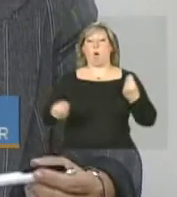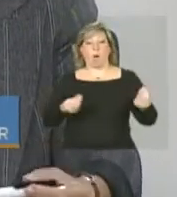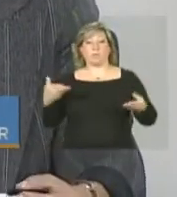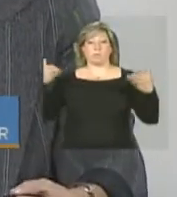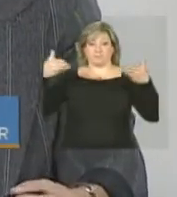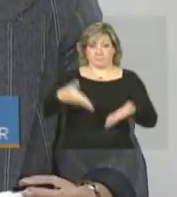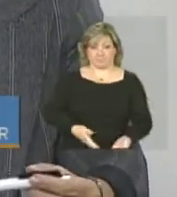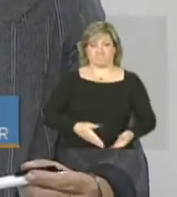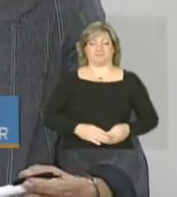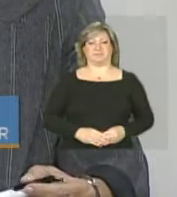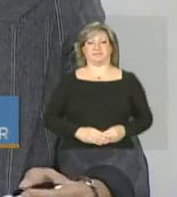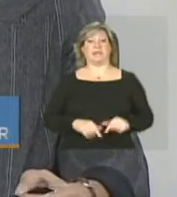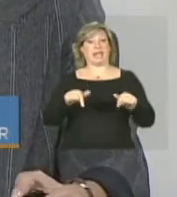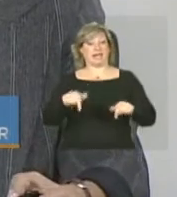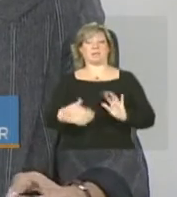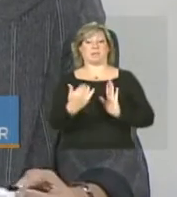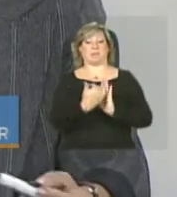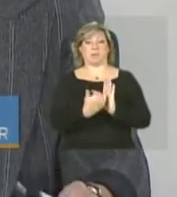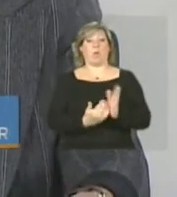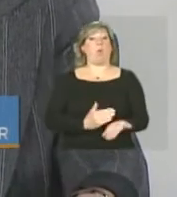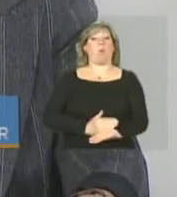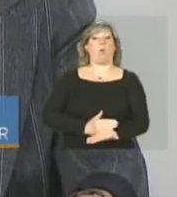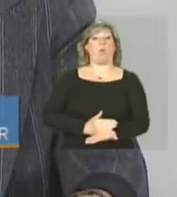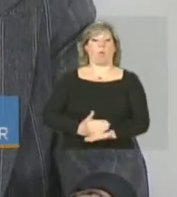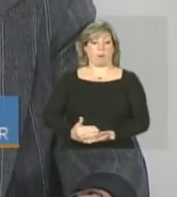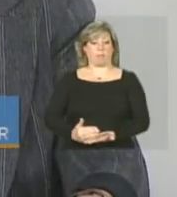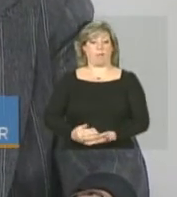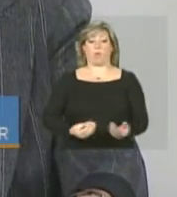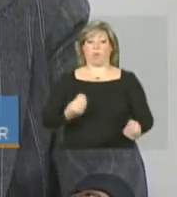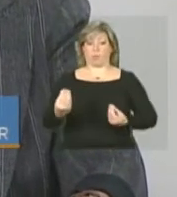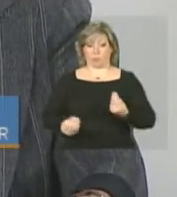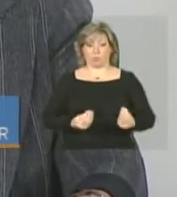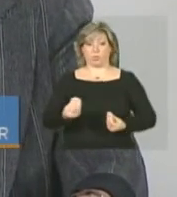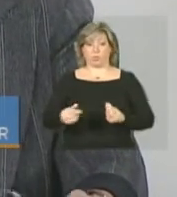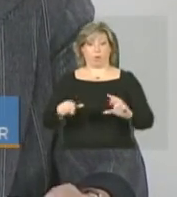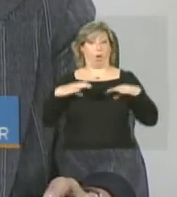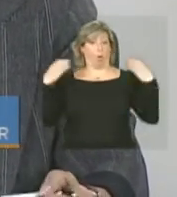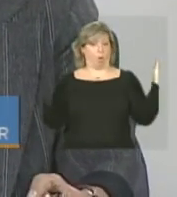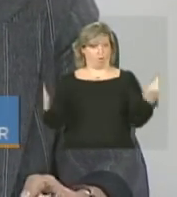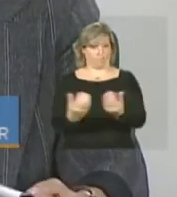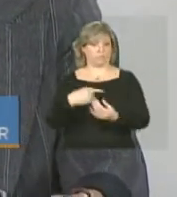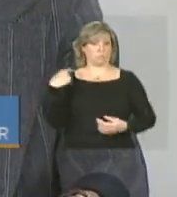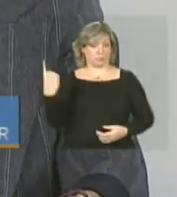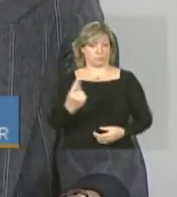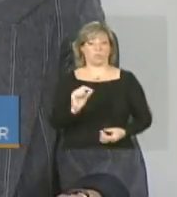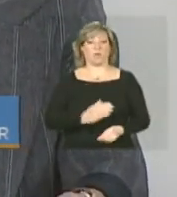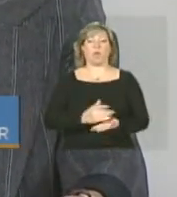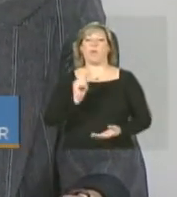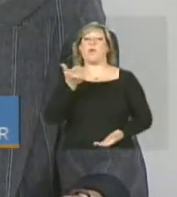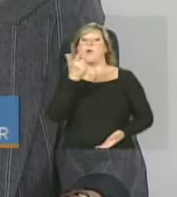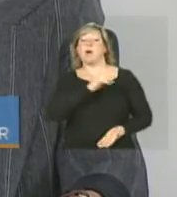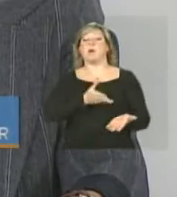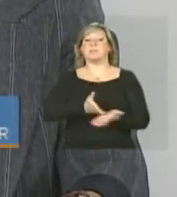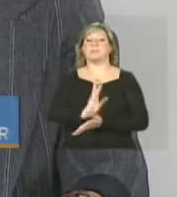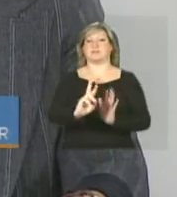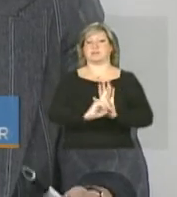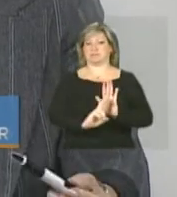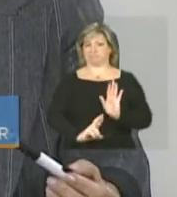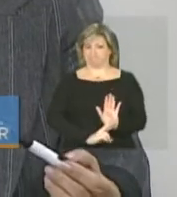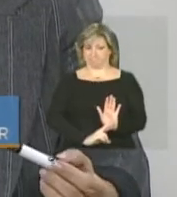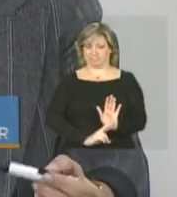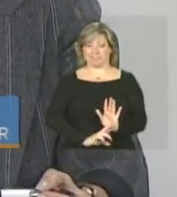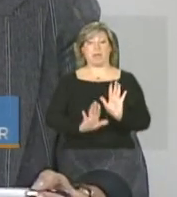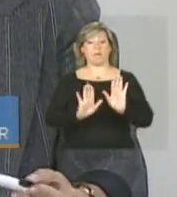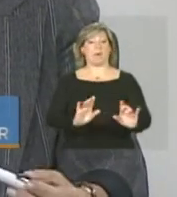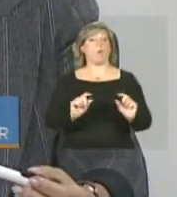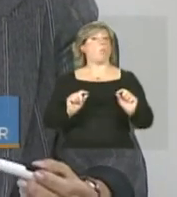a programação começa, como em geral as conferências começam, pela aprovação de um regulamento. Mas o que